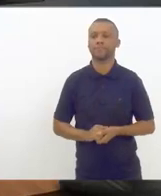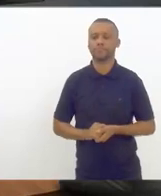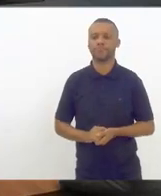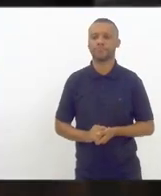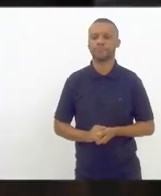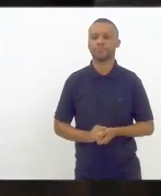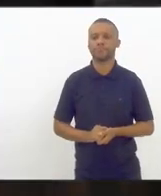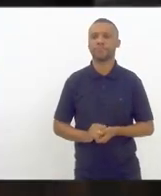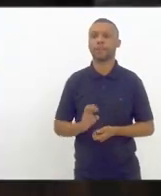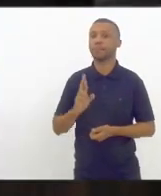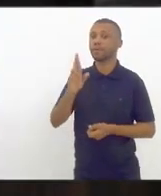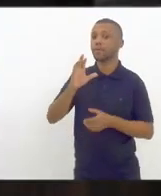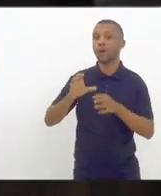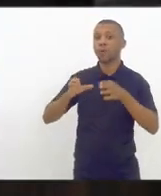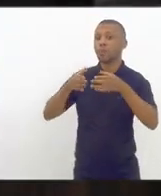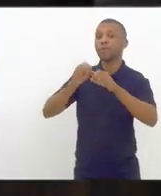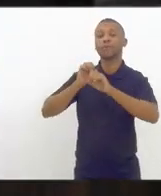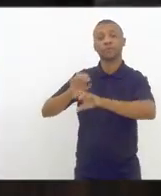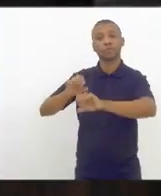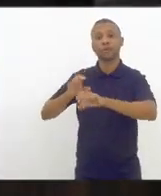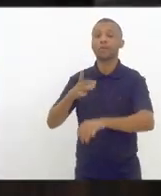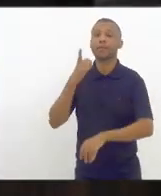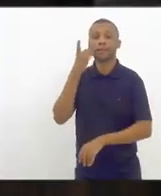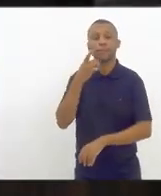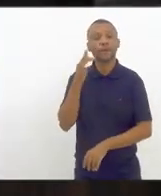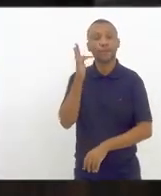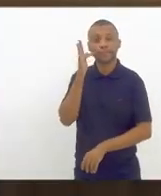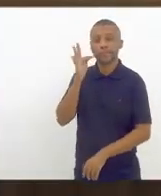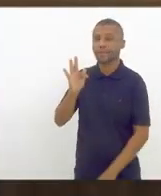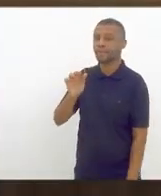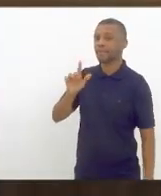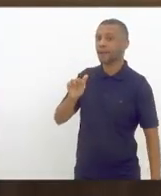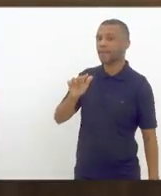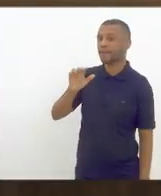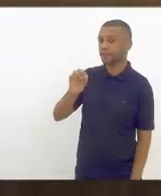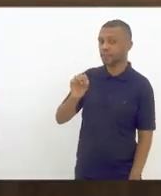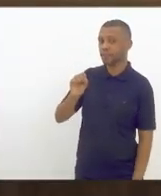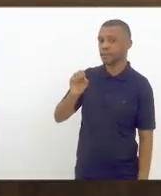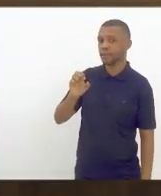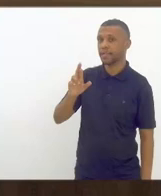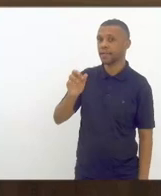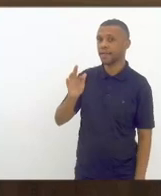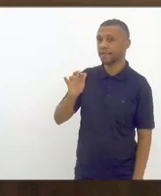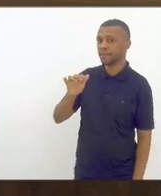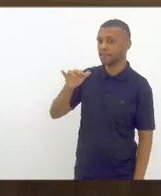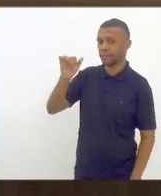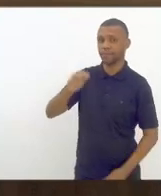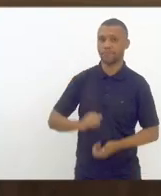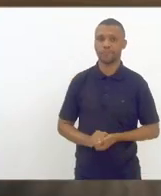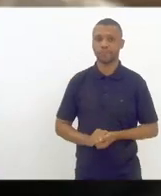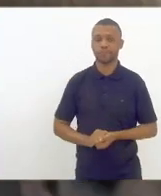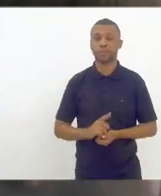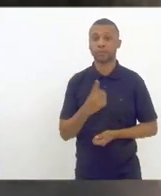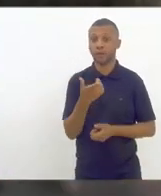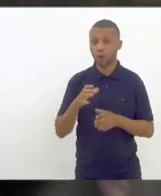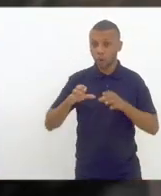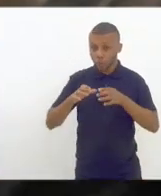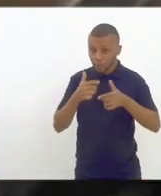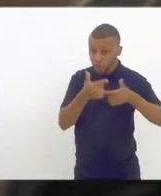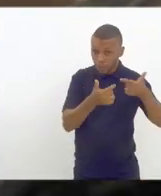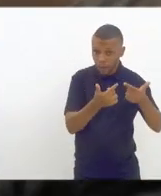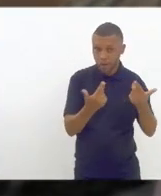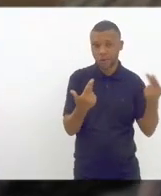Pela Comissão de Educação, deputado Flávio Serafim. A gente acompanha o parecer da Comissão de Trabalho, mas se não houver nenhuma outra